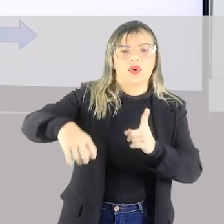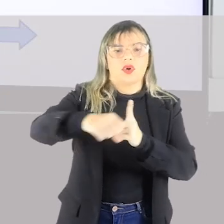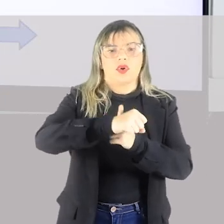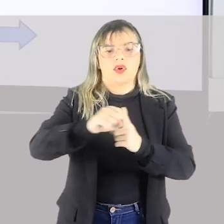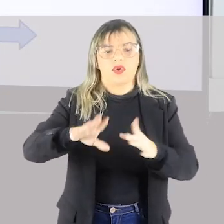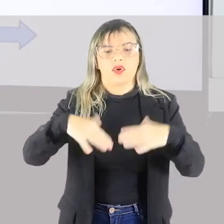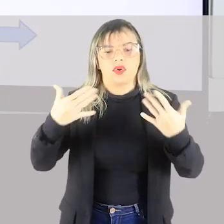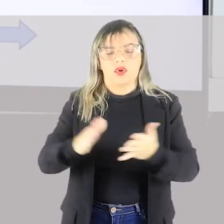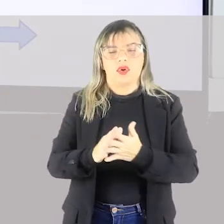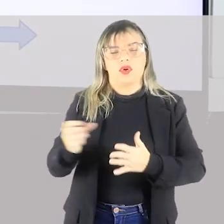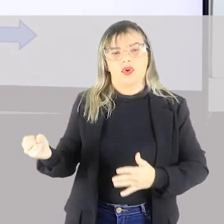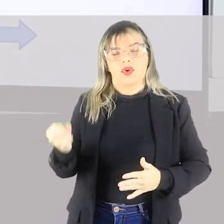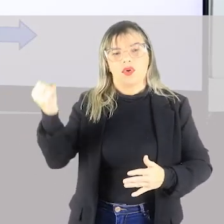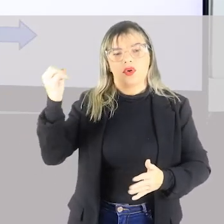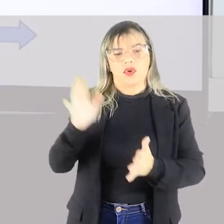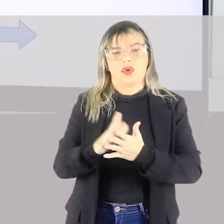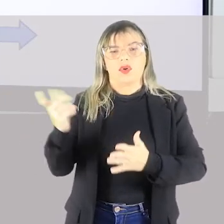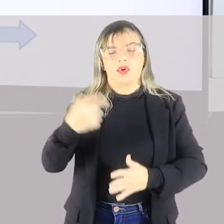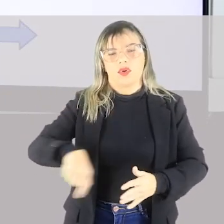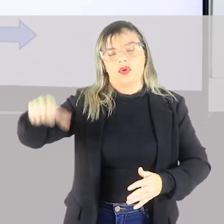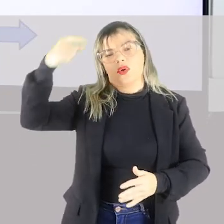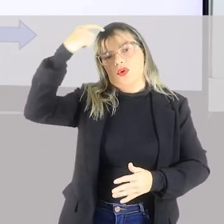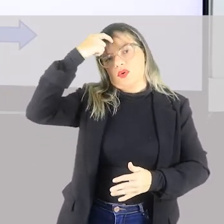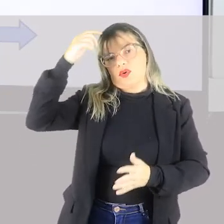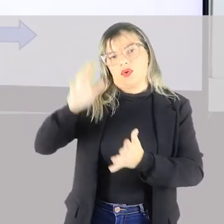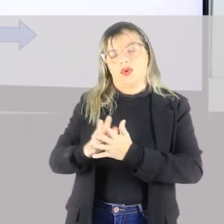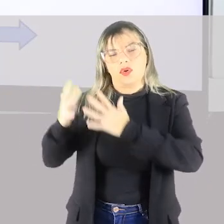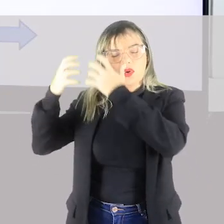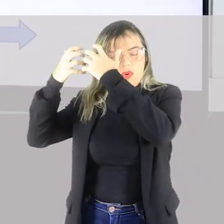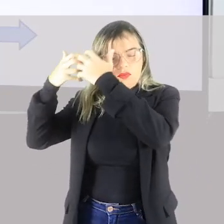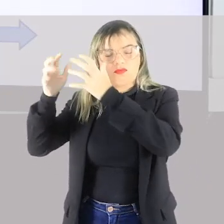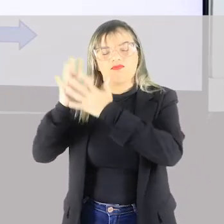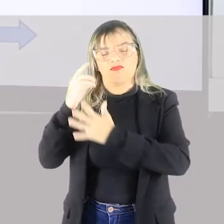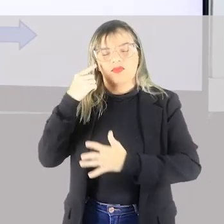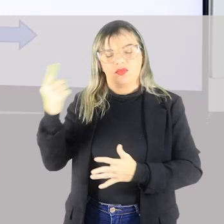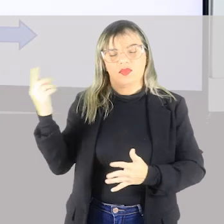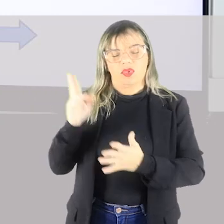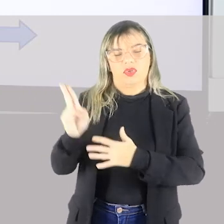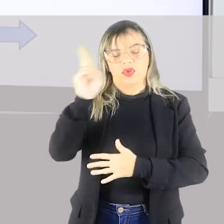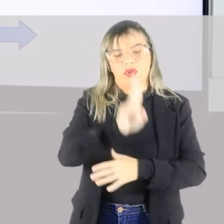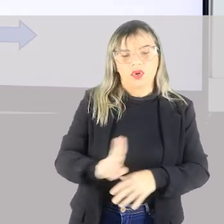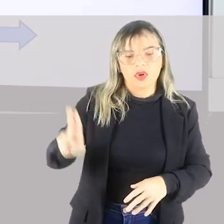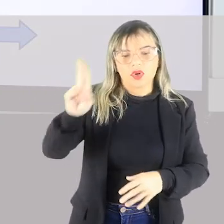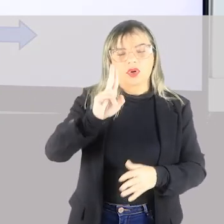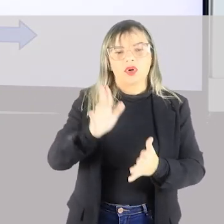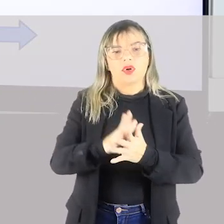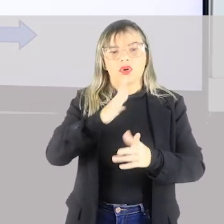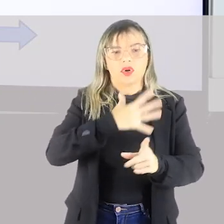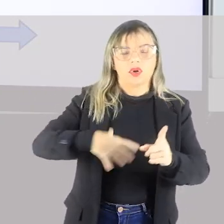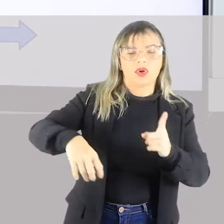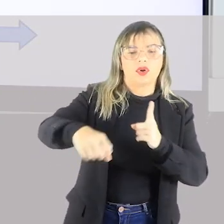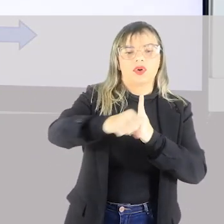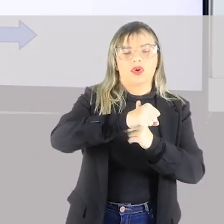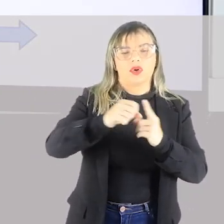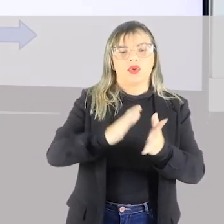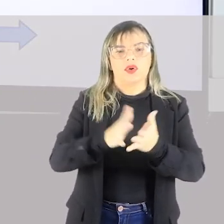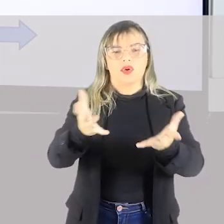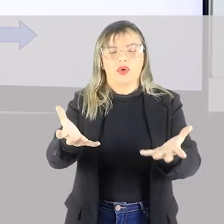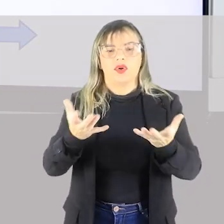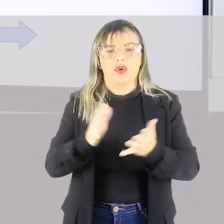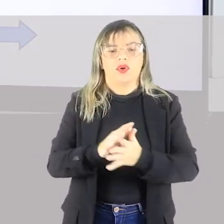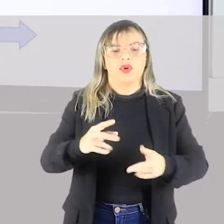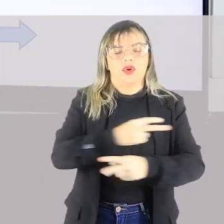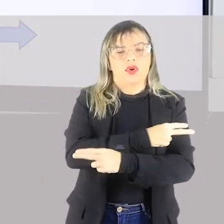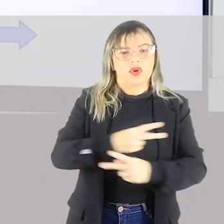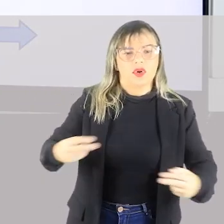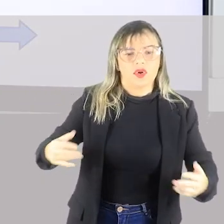importante a participação, a conscientização para que os interesses da sociedade e de seus